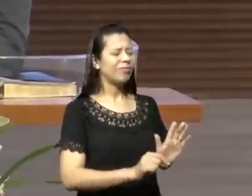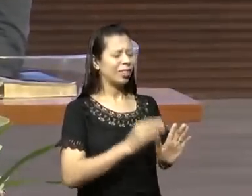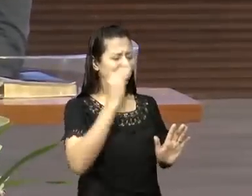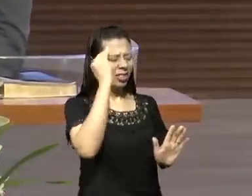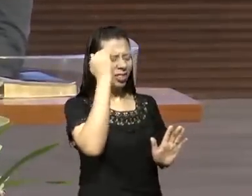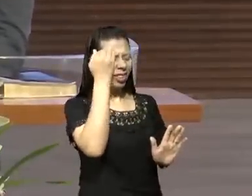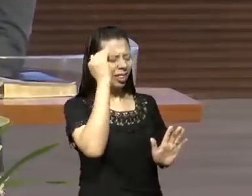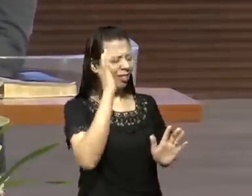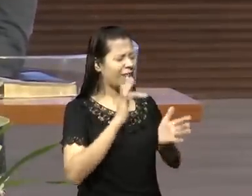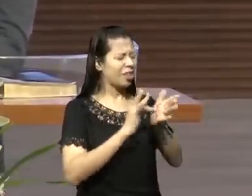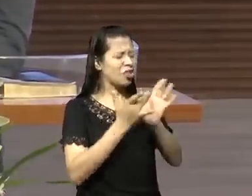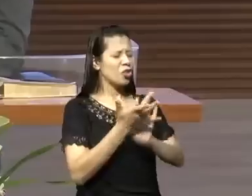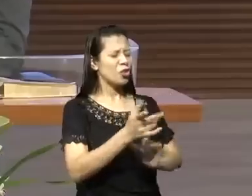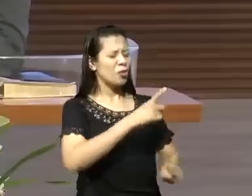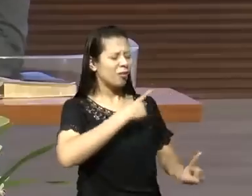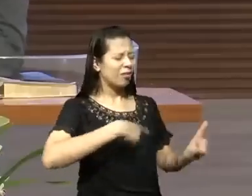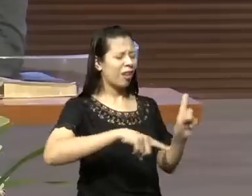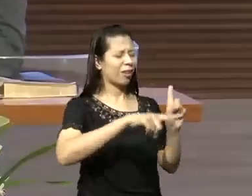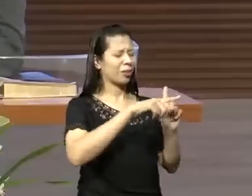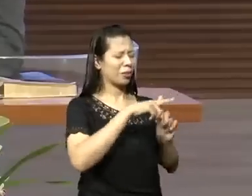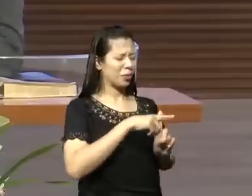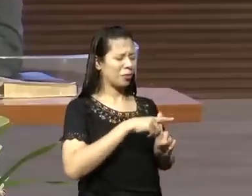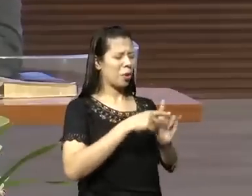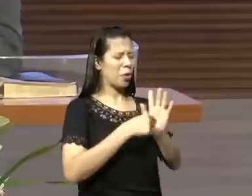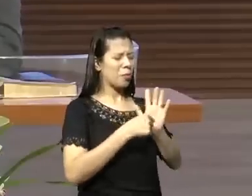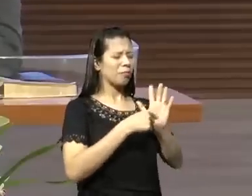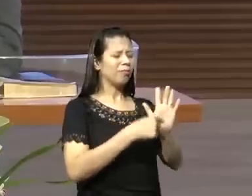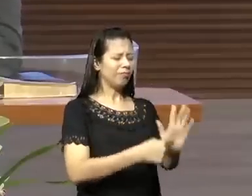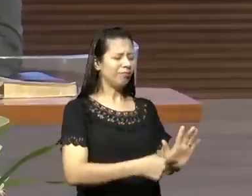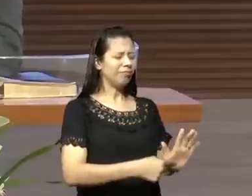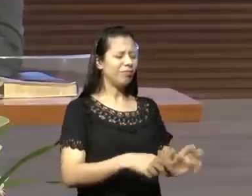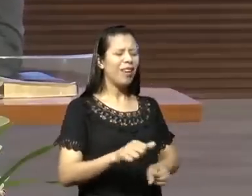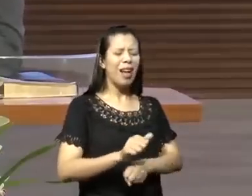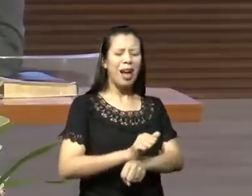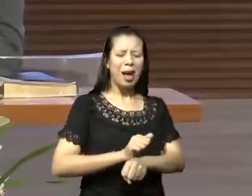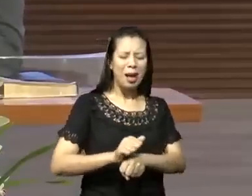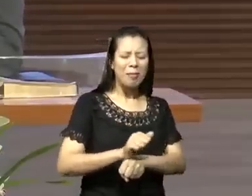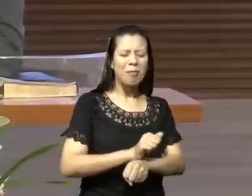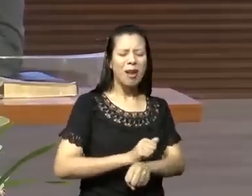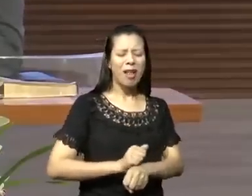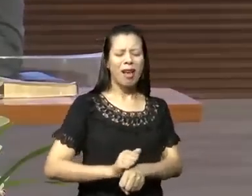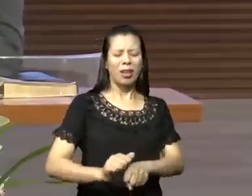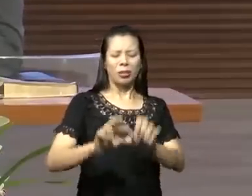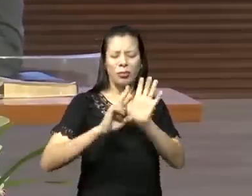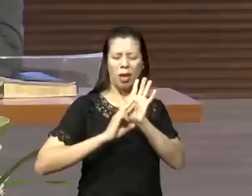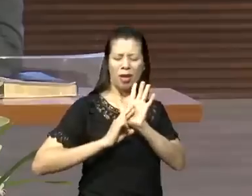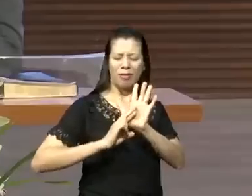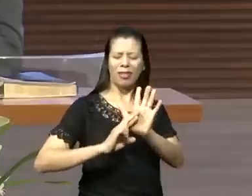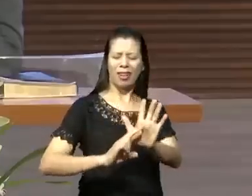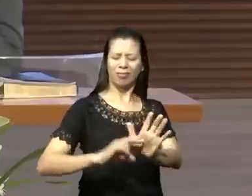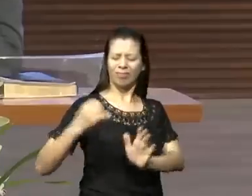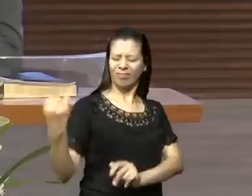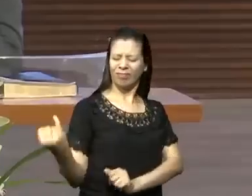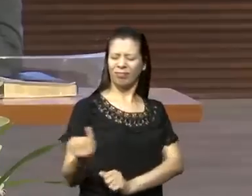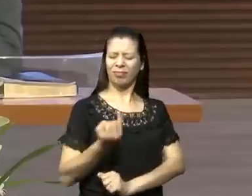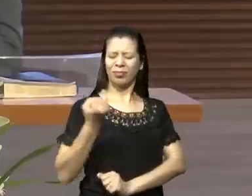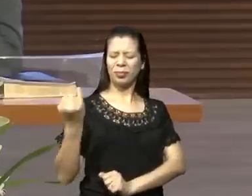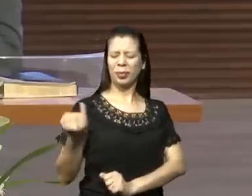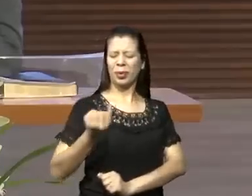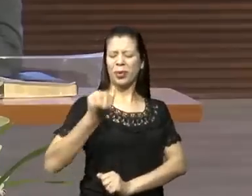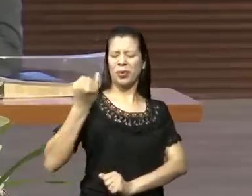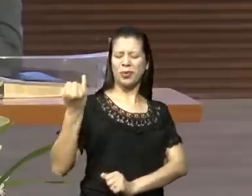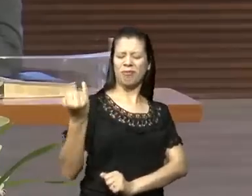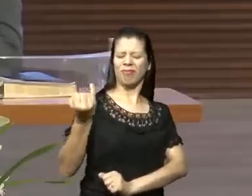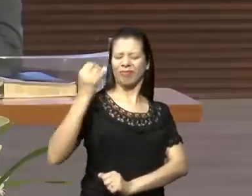e no Monte Moriá Abraão teve a maior visão que o mortal pode ter isso de existir ele